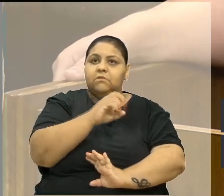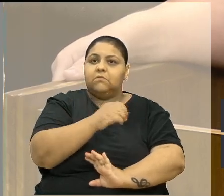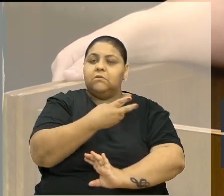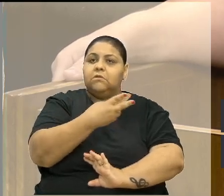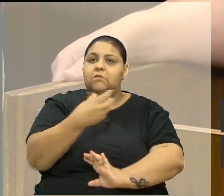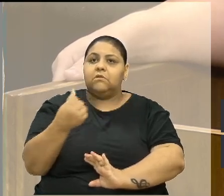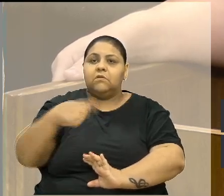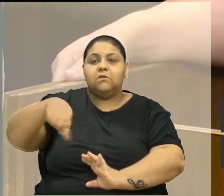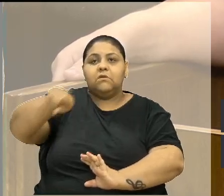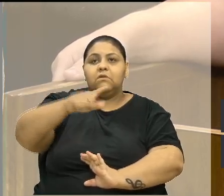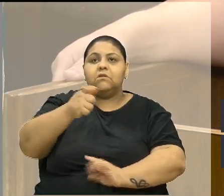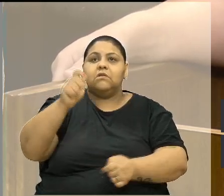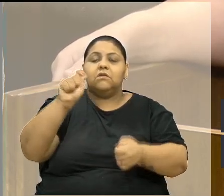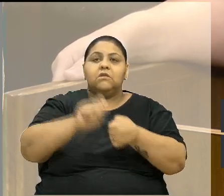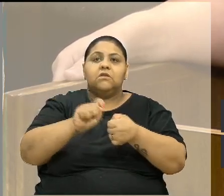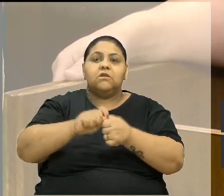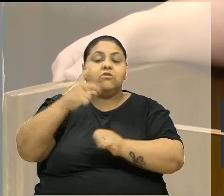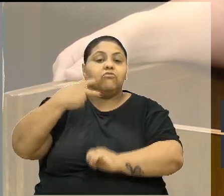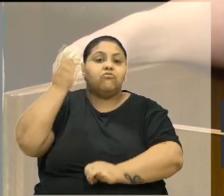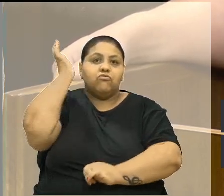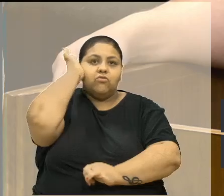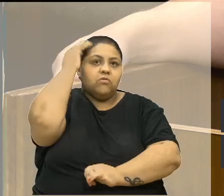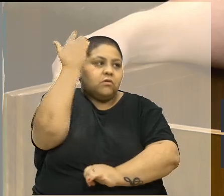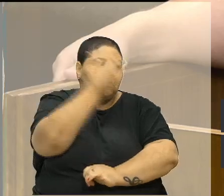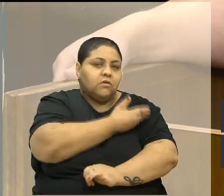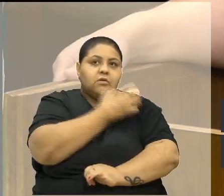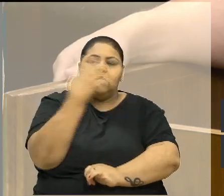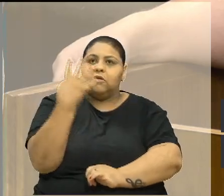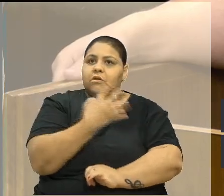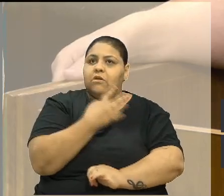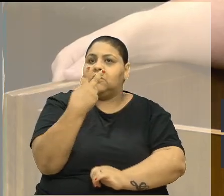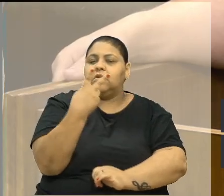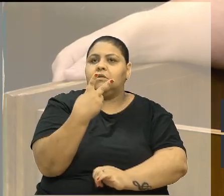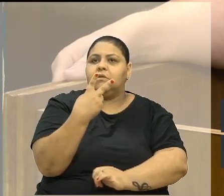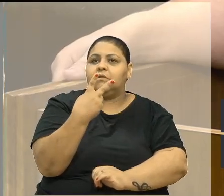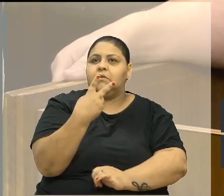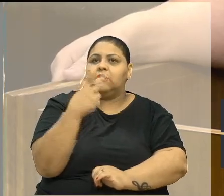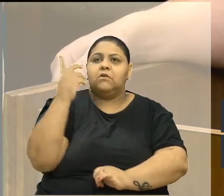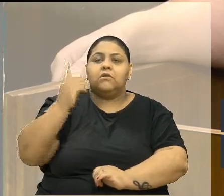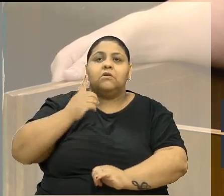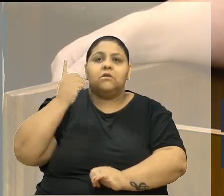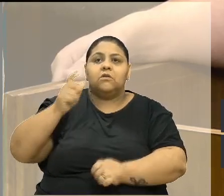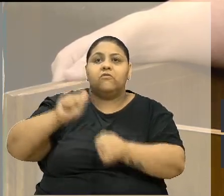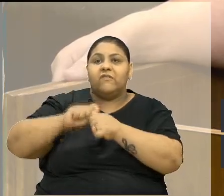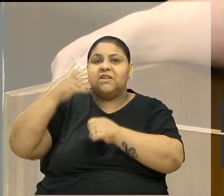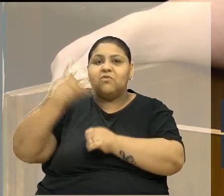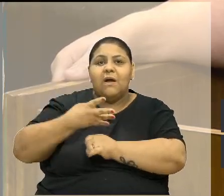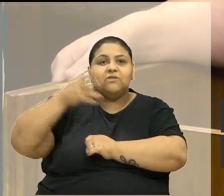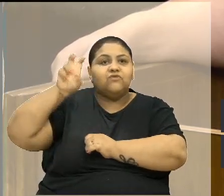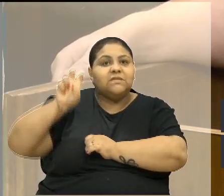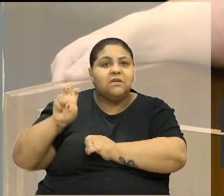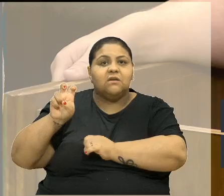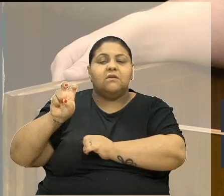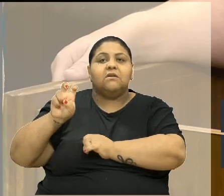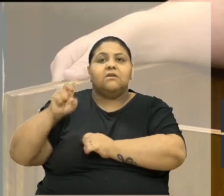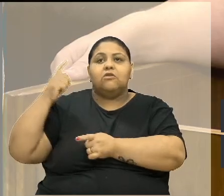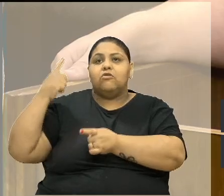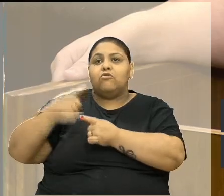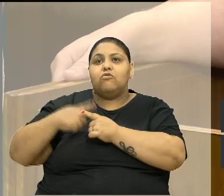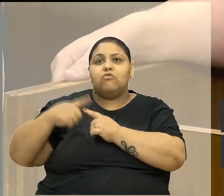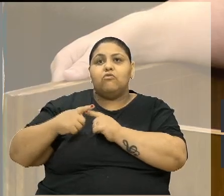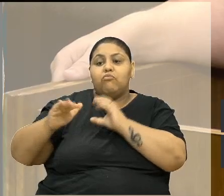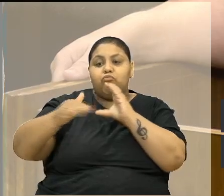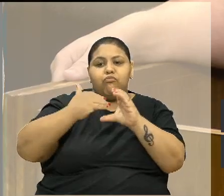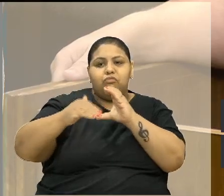2026, a gente não faça, vereador Felipe, 2 deputados federais, faça 4, 5, porque vai vir muito